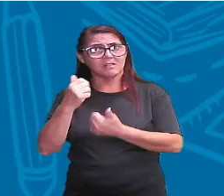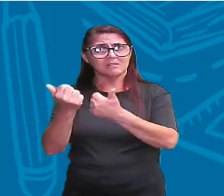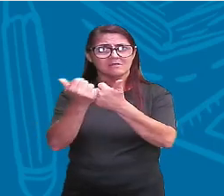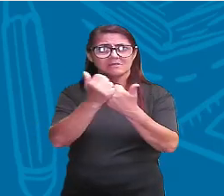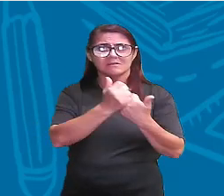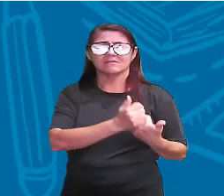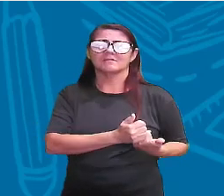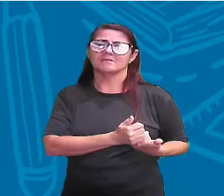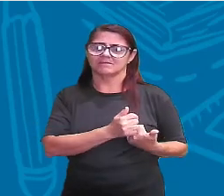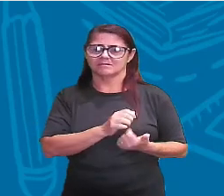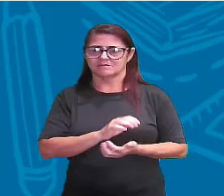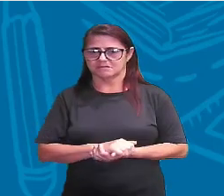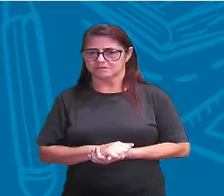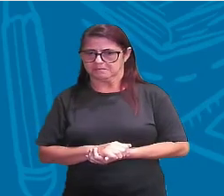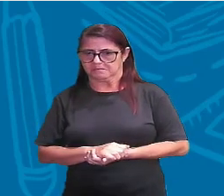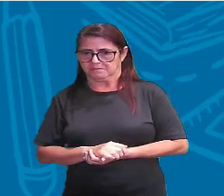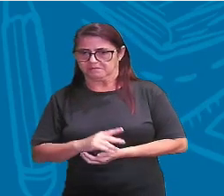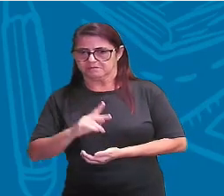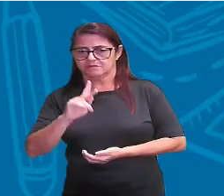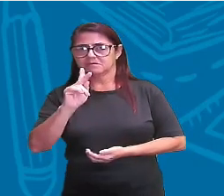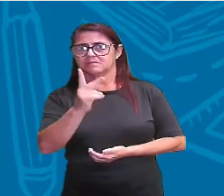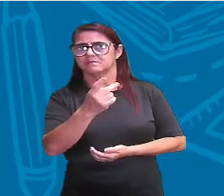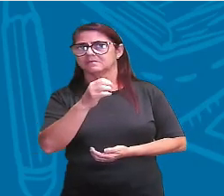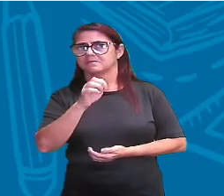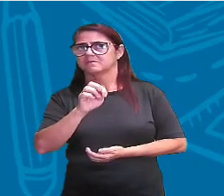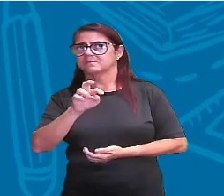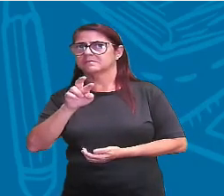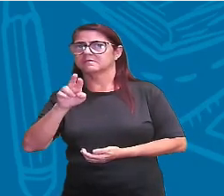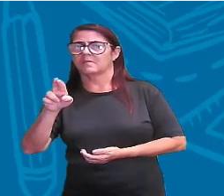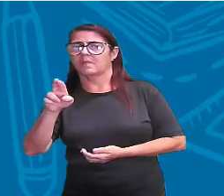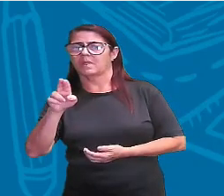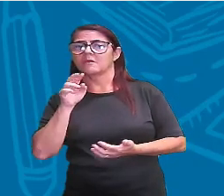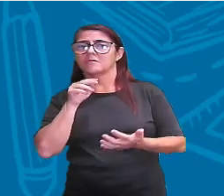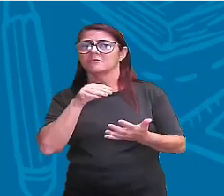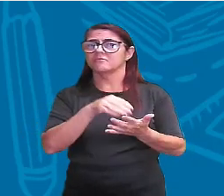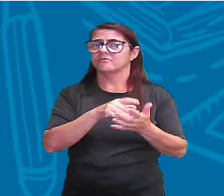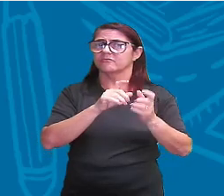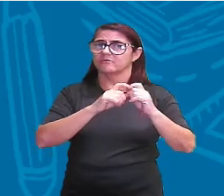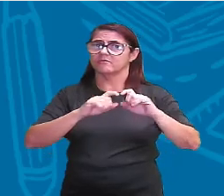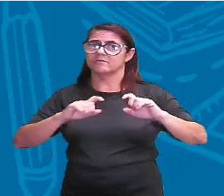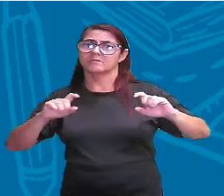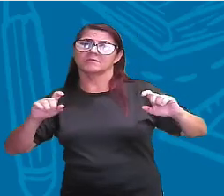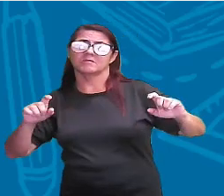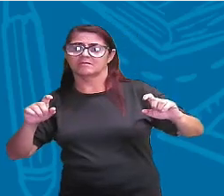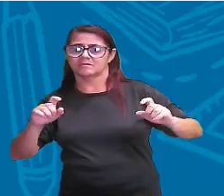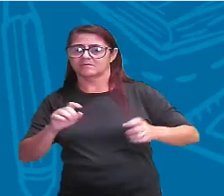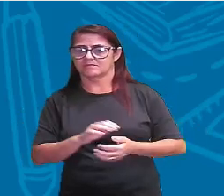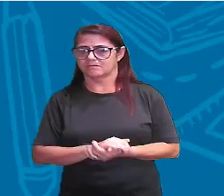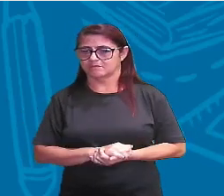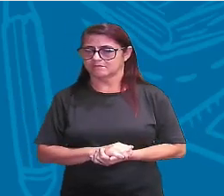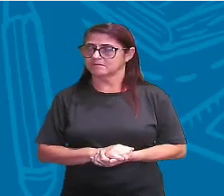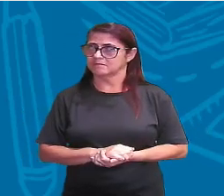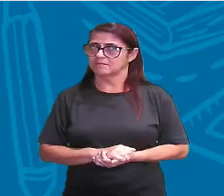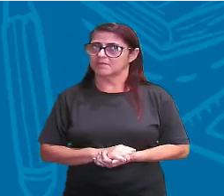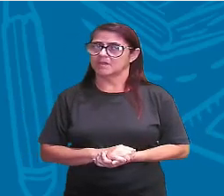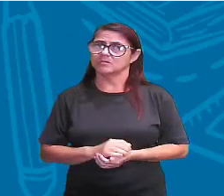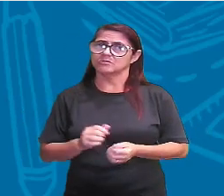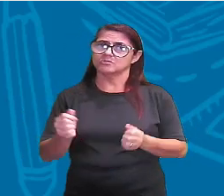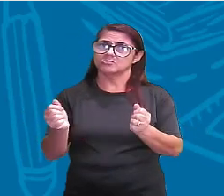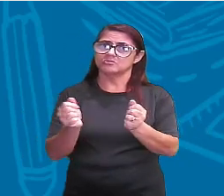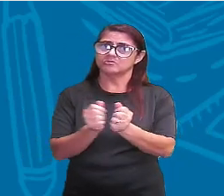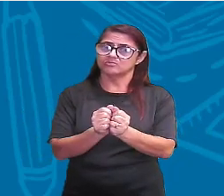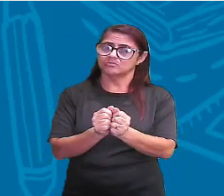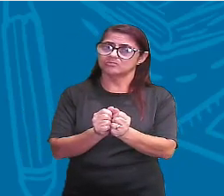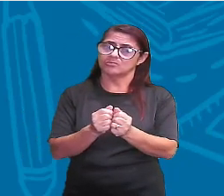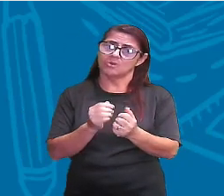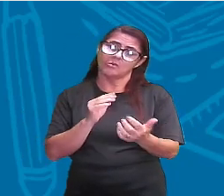segunda questão, her, e no finalzinho de frase, lembra que eu falei? Pronome objeto, geralmente ele vem ou no final